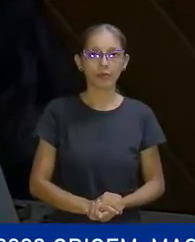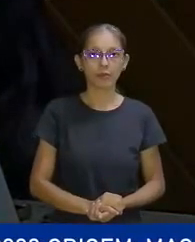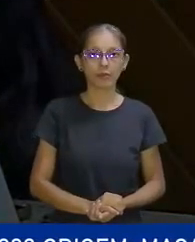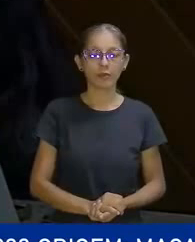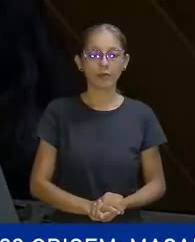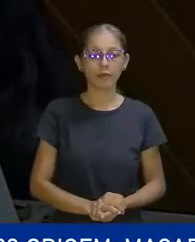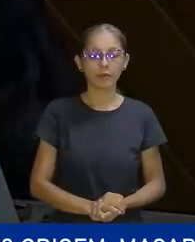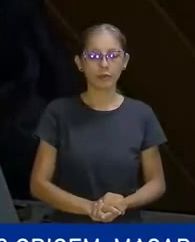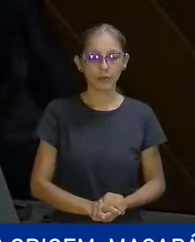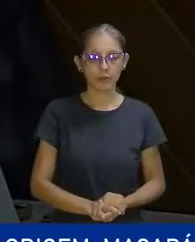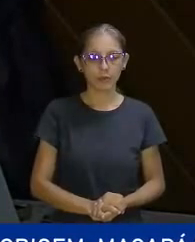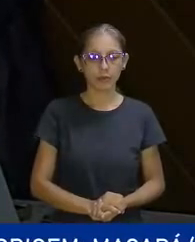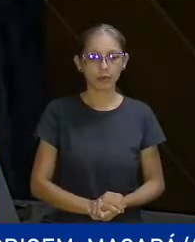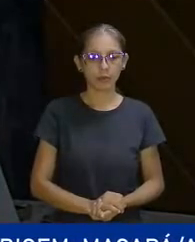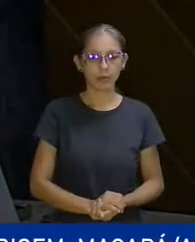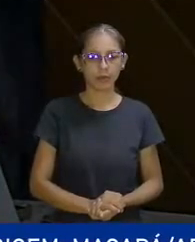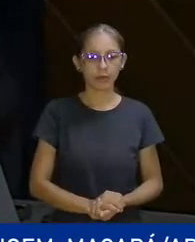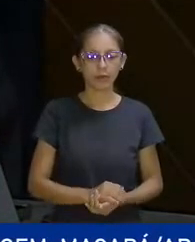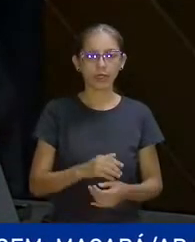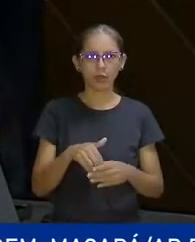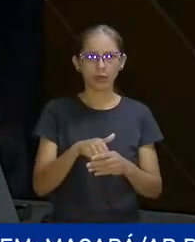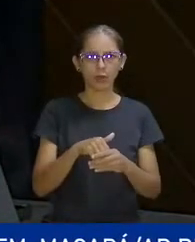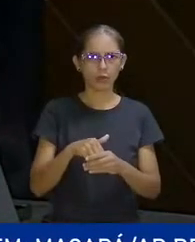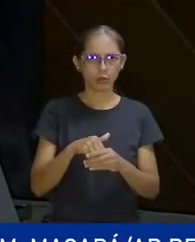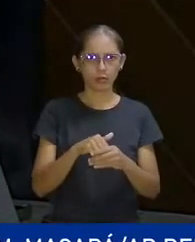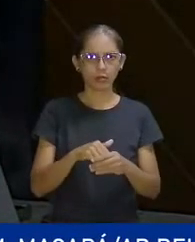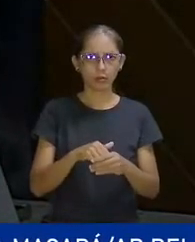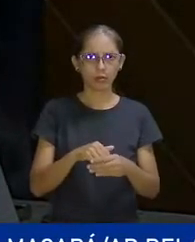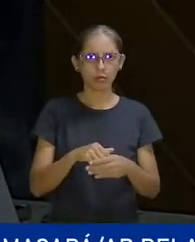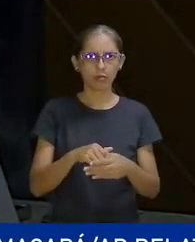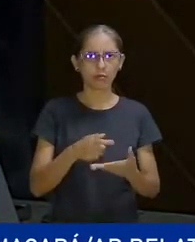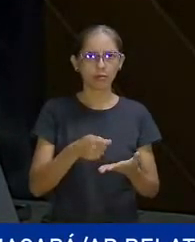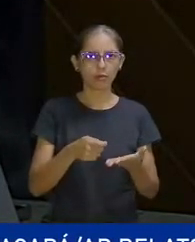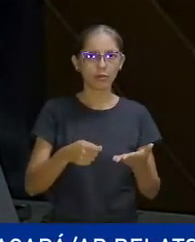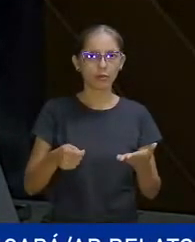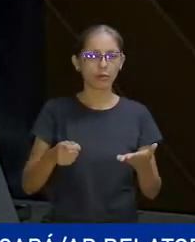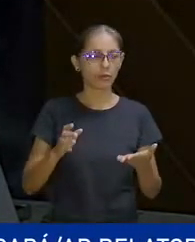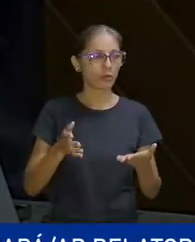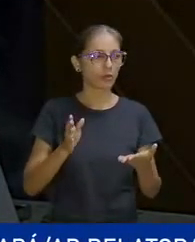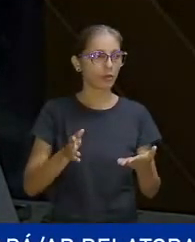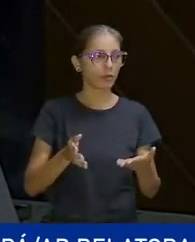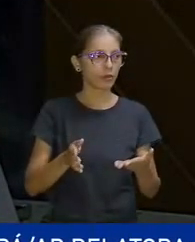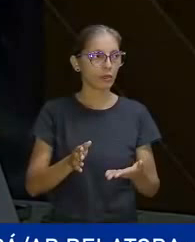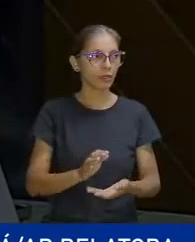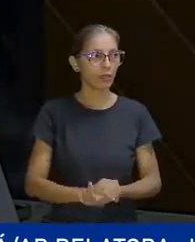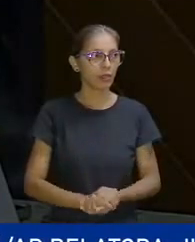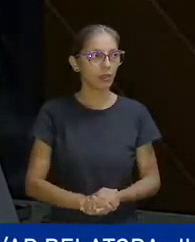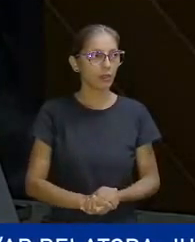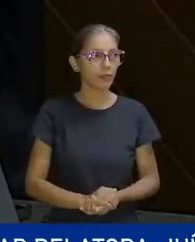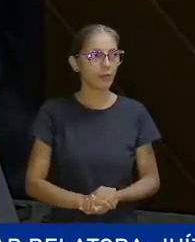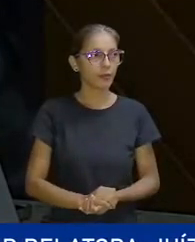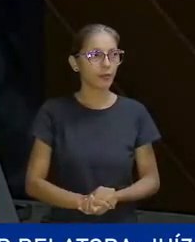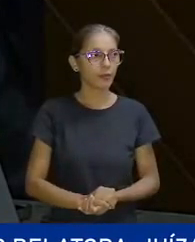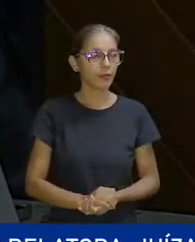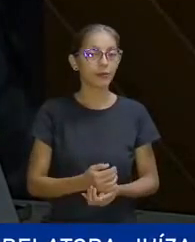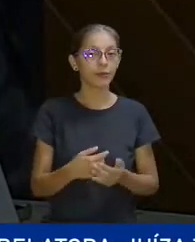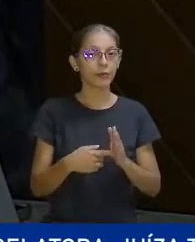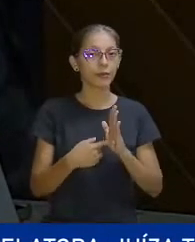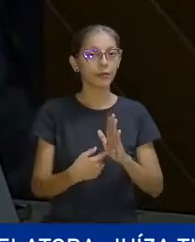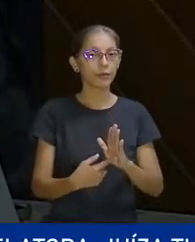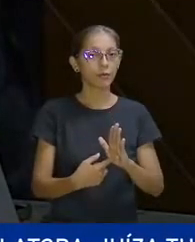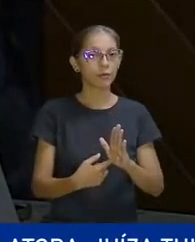Eminentes pares, há no voto escrito uma tabela bem ilustrativa, demonstrando